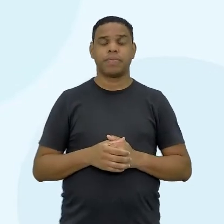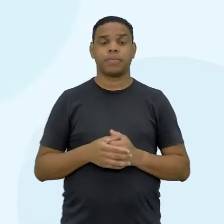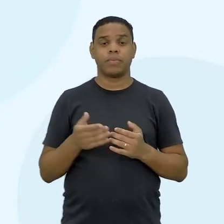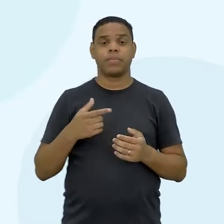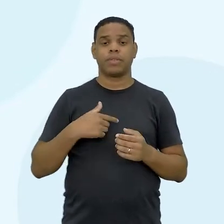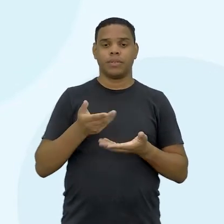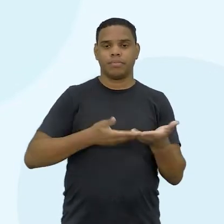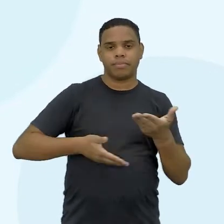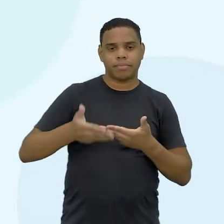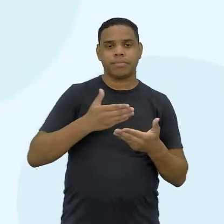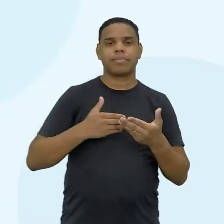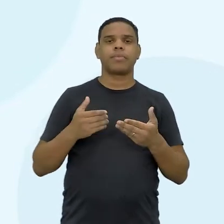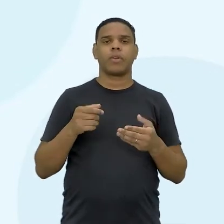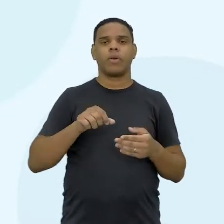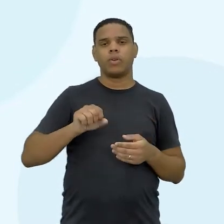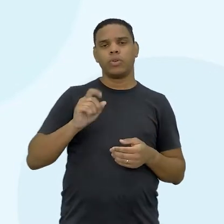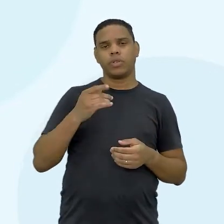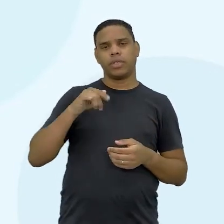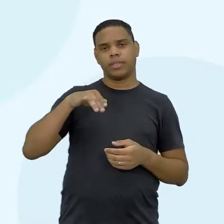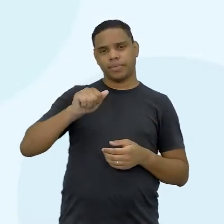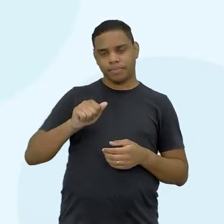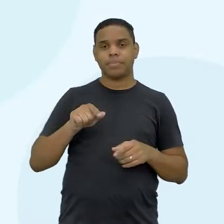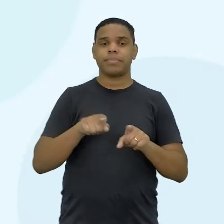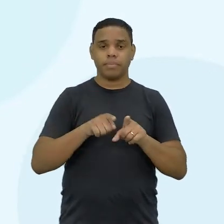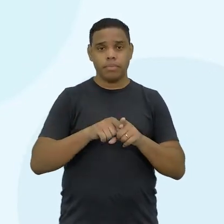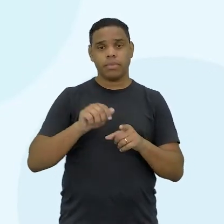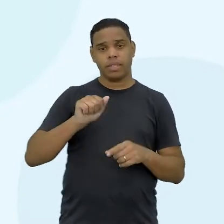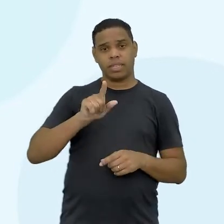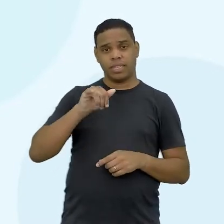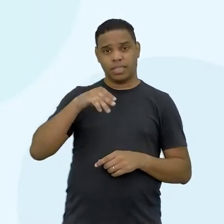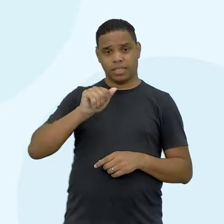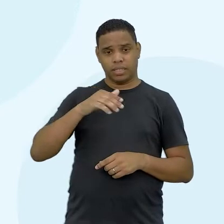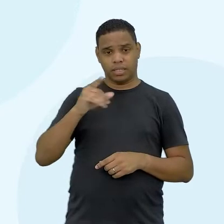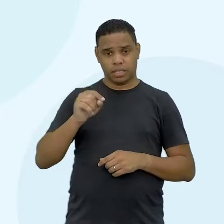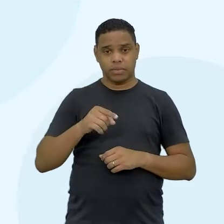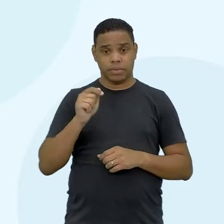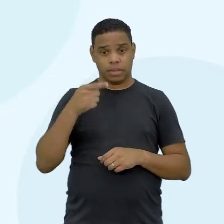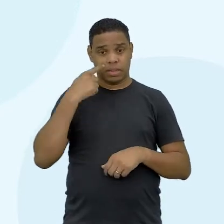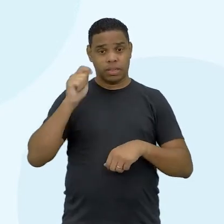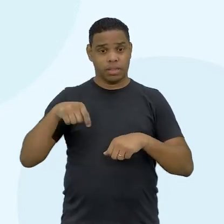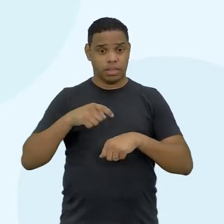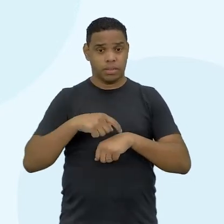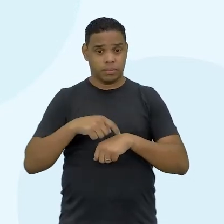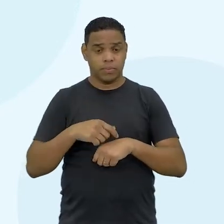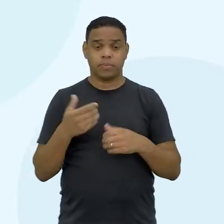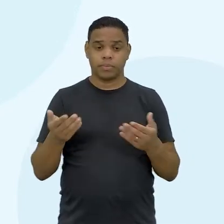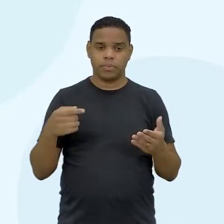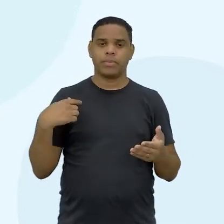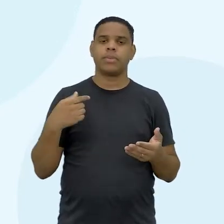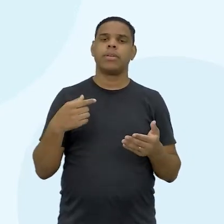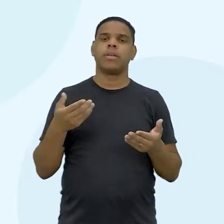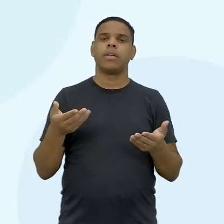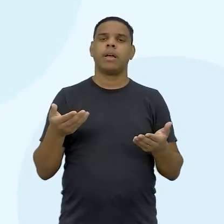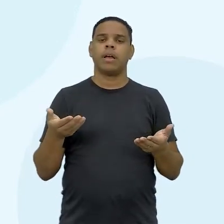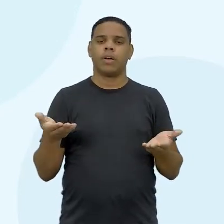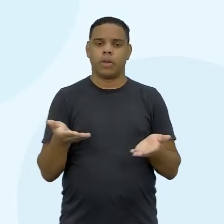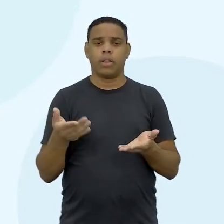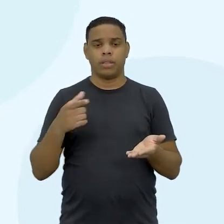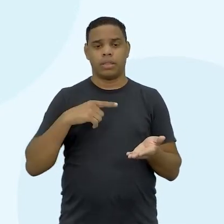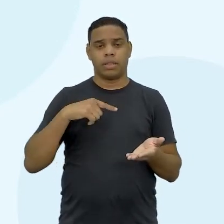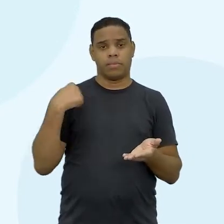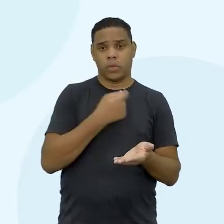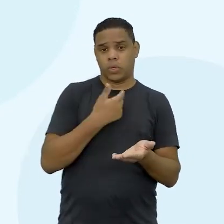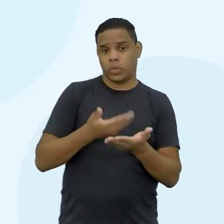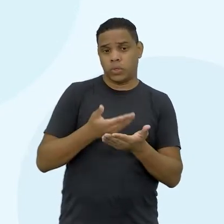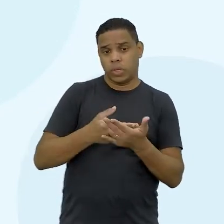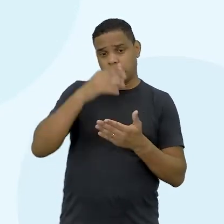da solidariedade orgânica, e depois eu vou falar da alienação, se tudo der certo. E aqui nós temos, então, o que aprendemos,